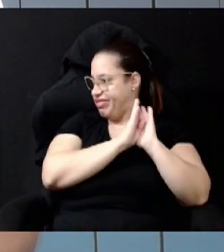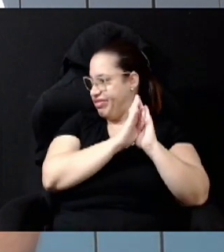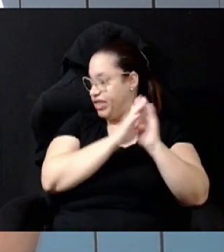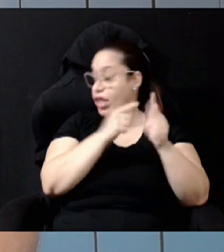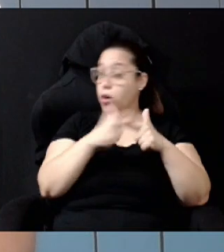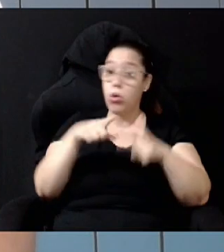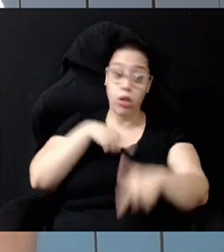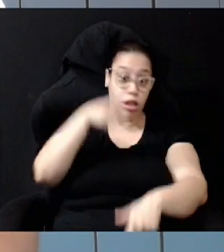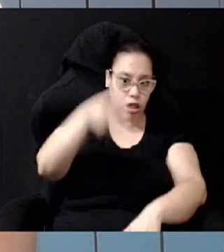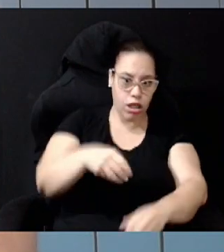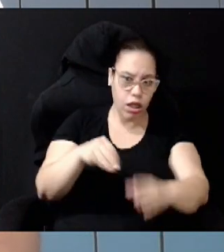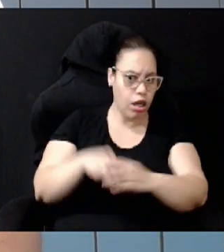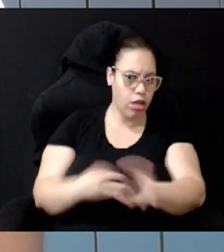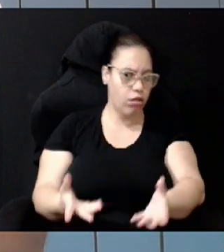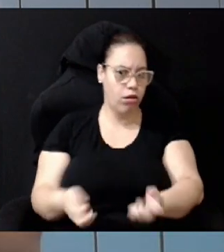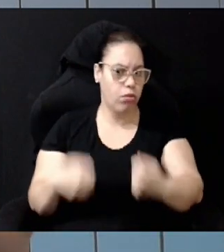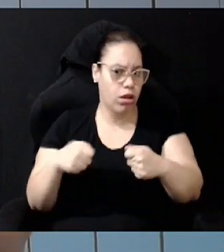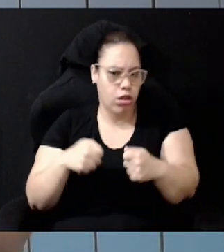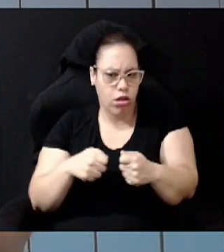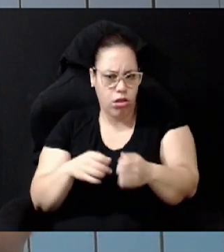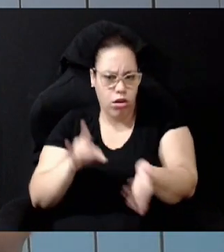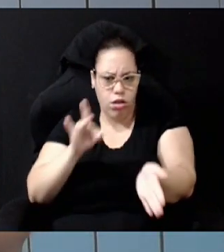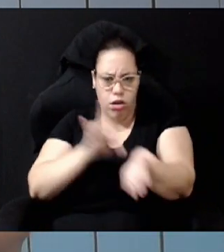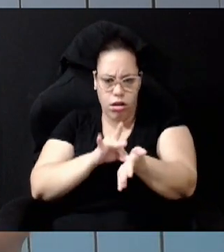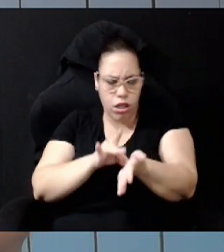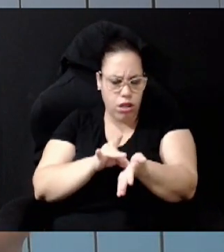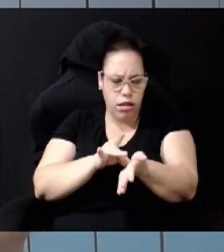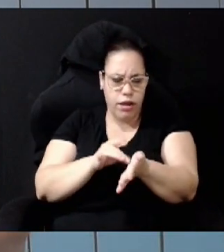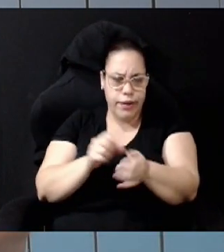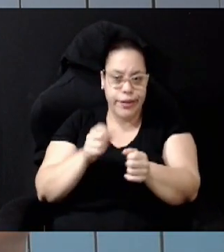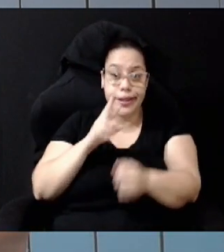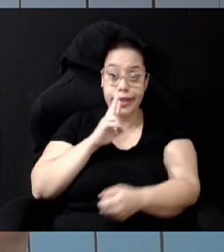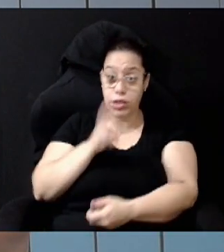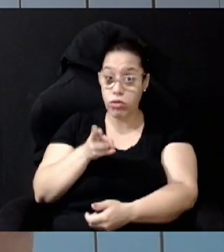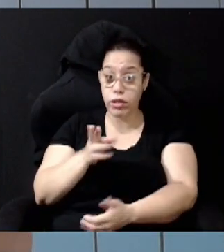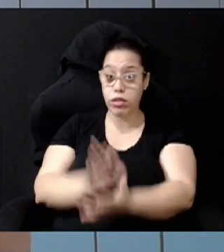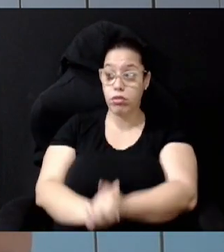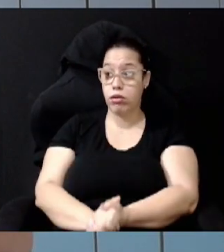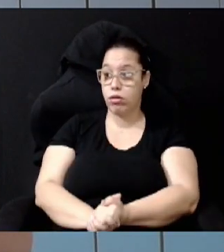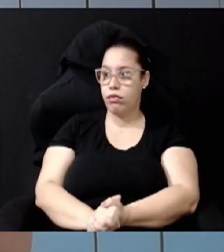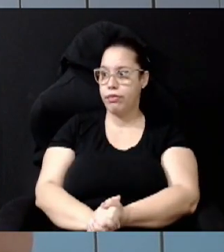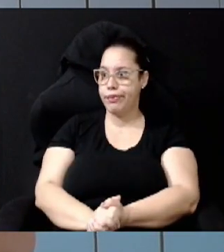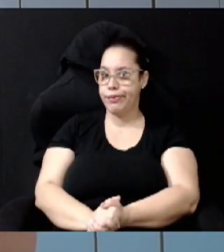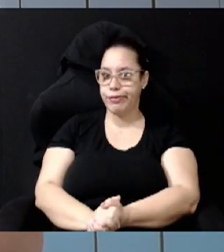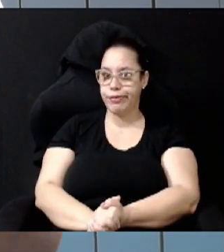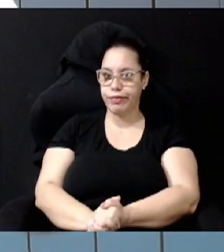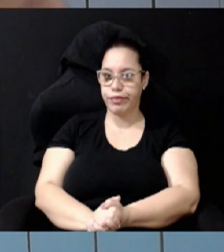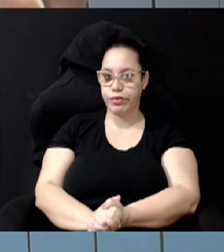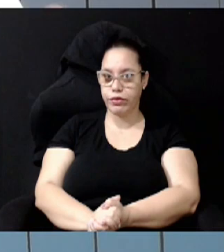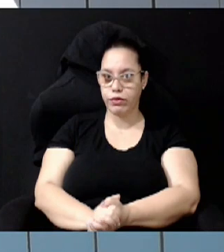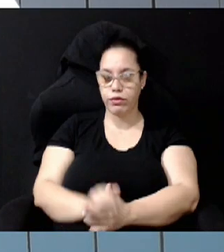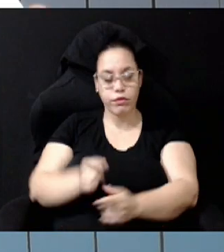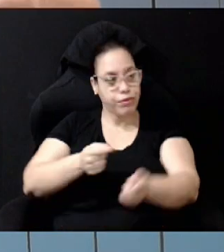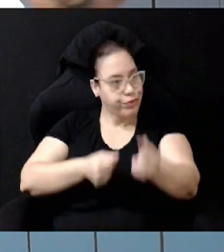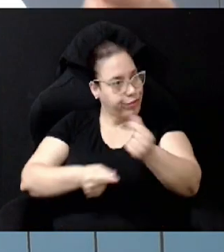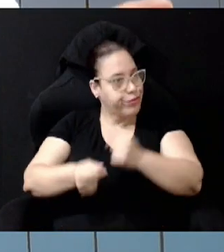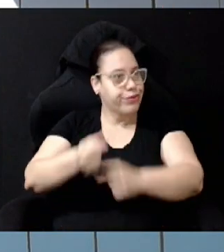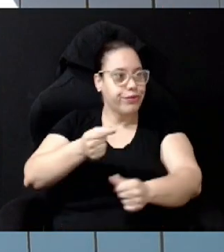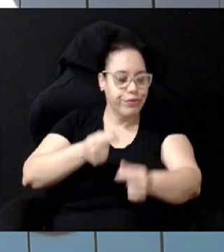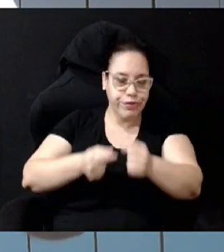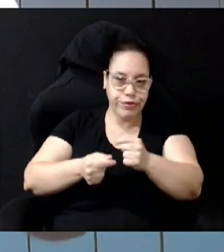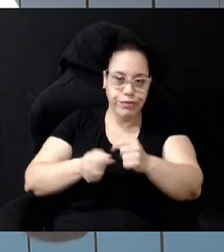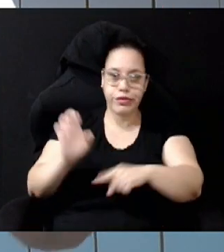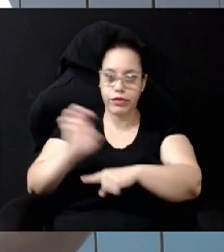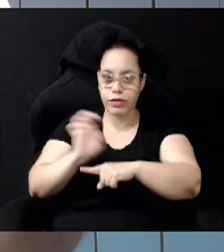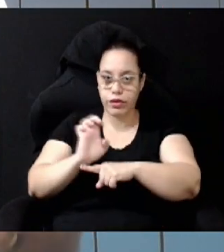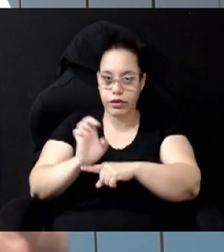que precisam ser debatidos, inclusive para que se possa pleitear recursos a nível estadual e a nível